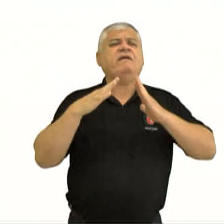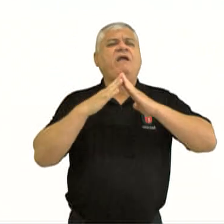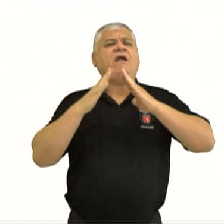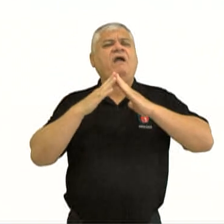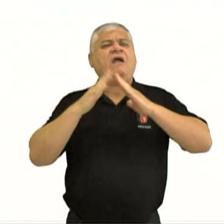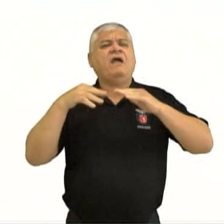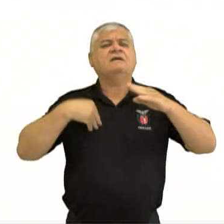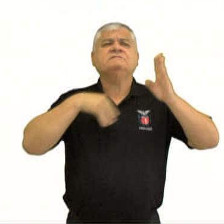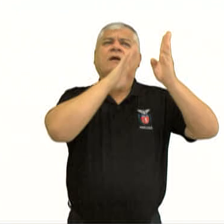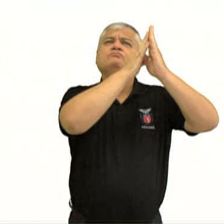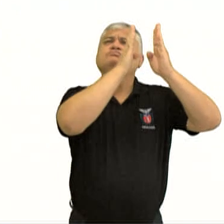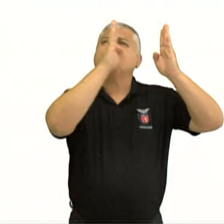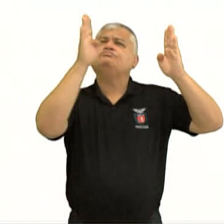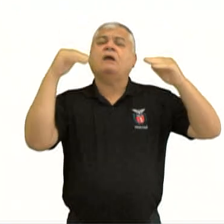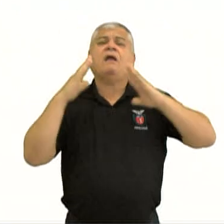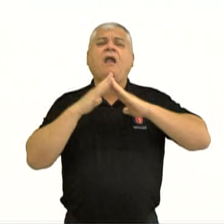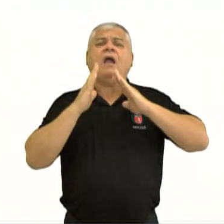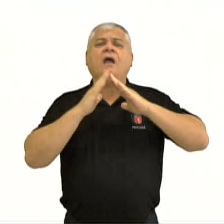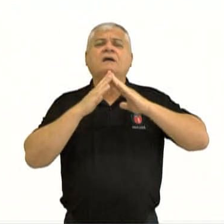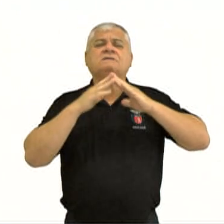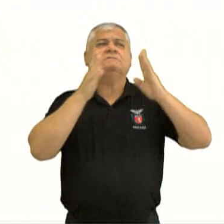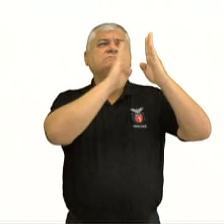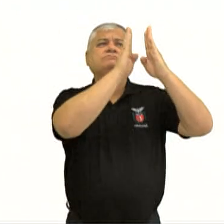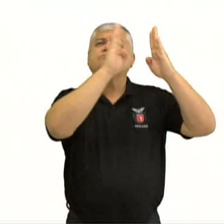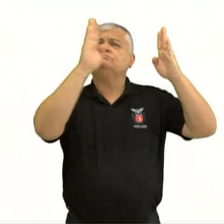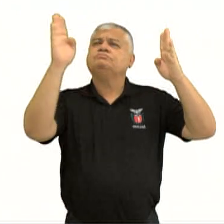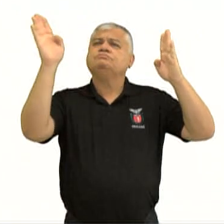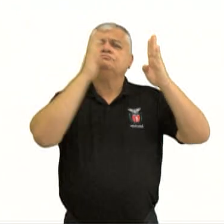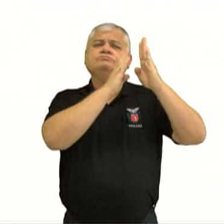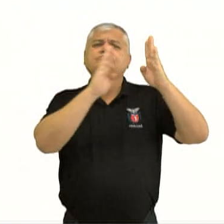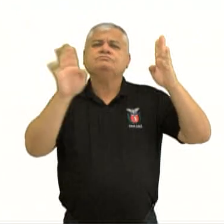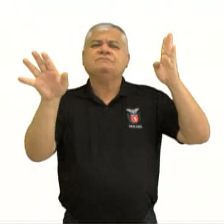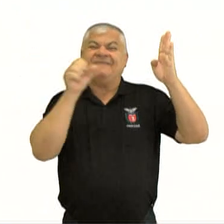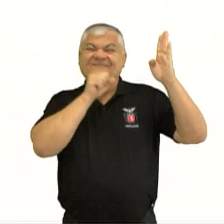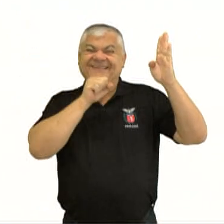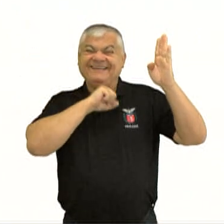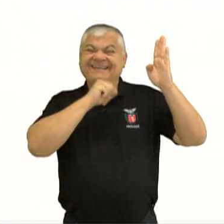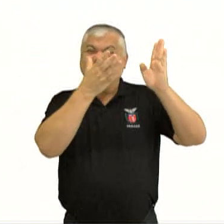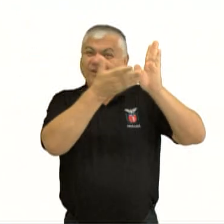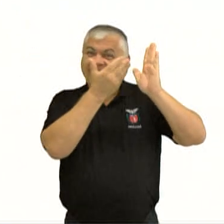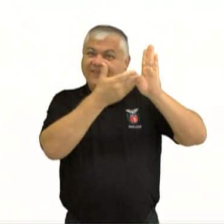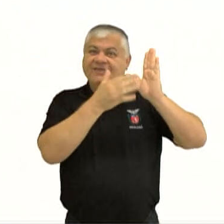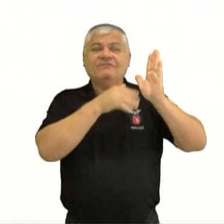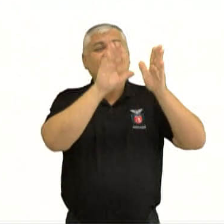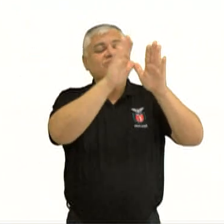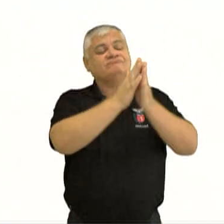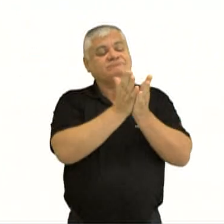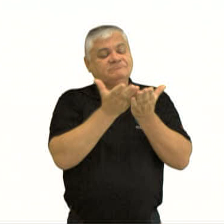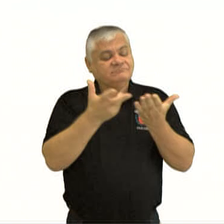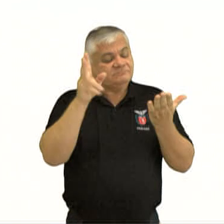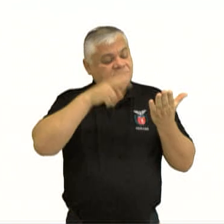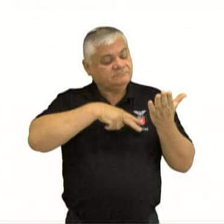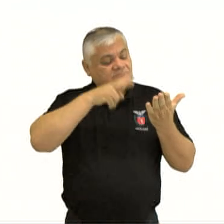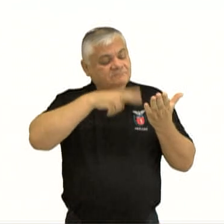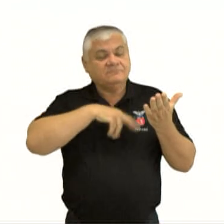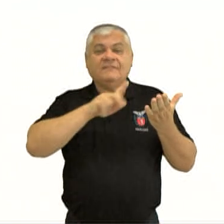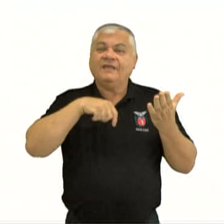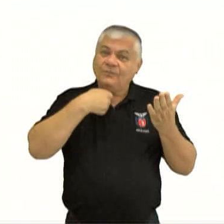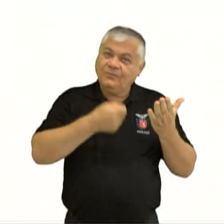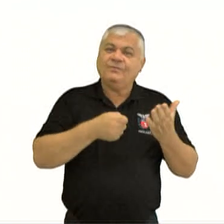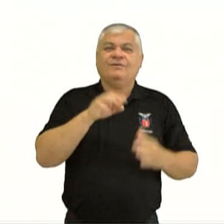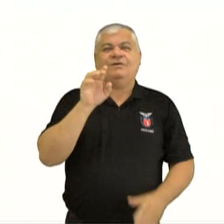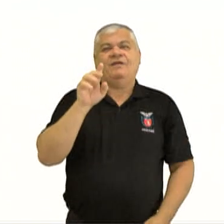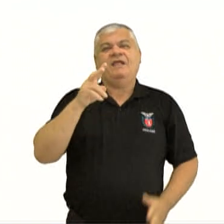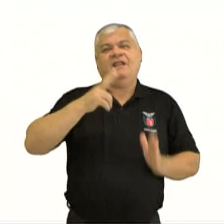com os livros que ela tinha em casa. Aqueles livros que a gente tem em casa, disponíveis na estante. Então, sem a formalidade de